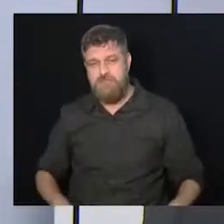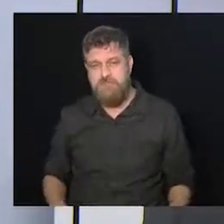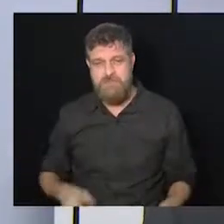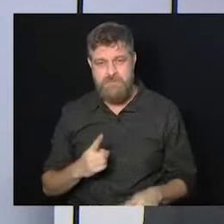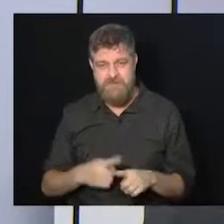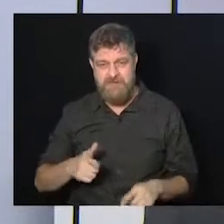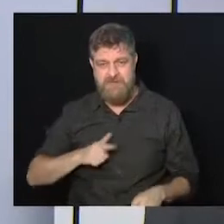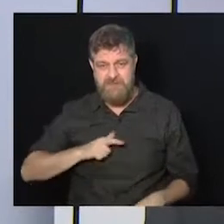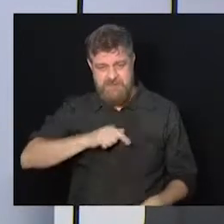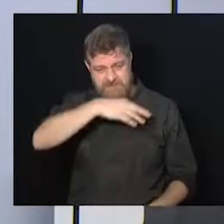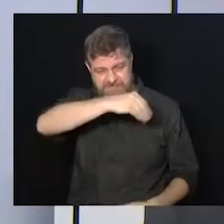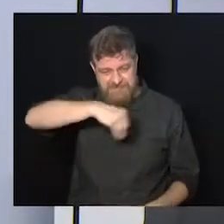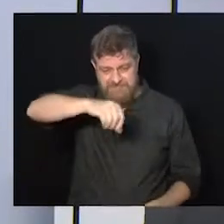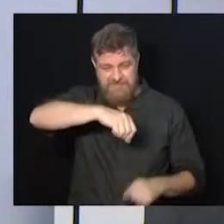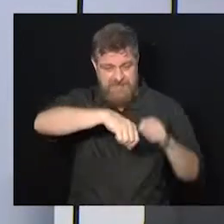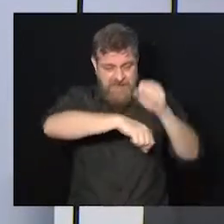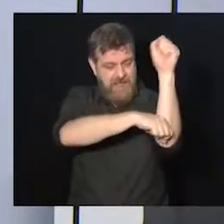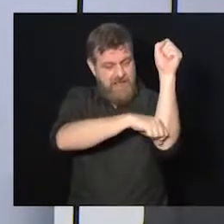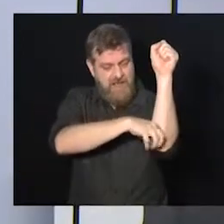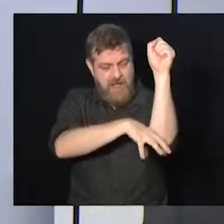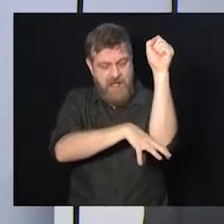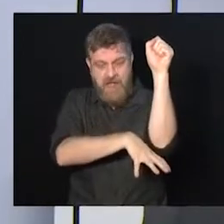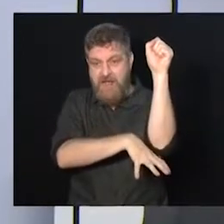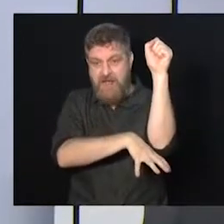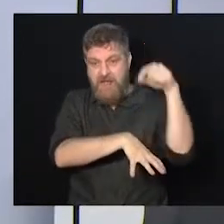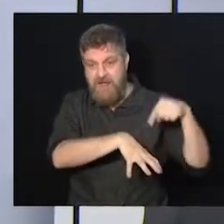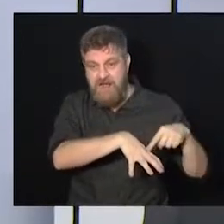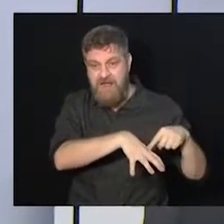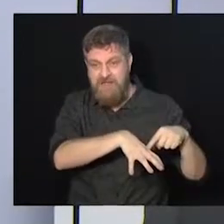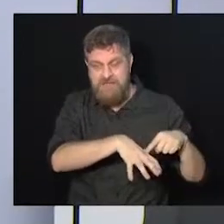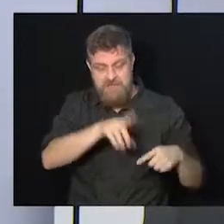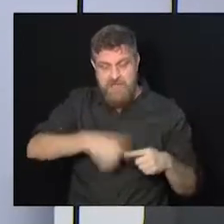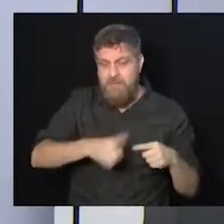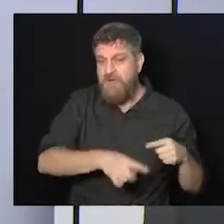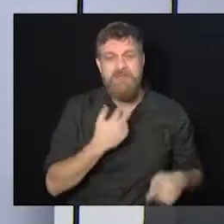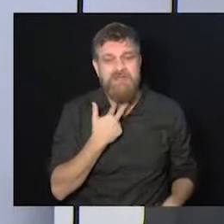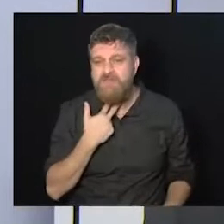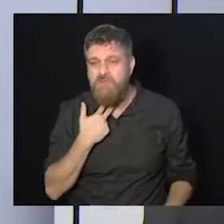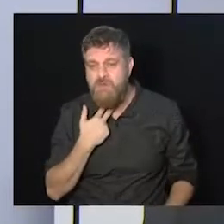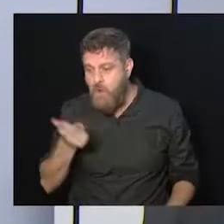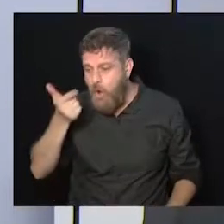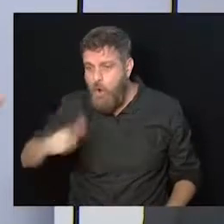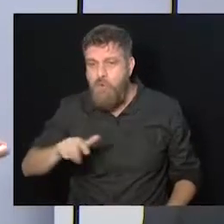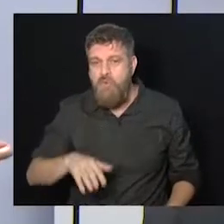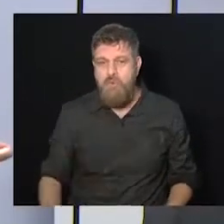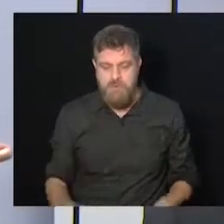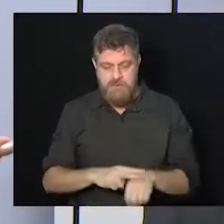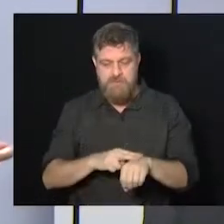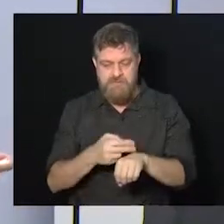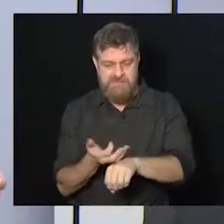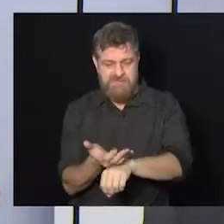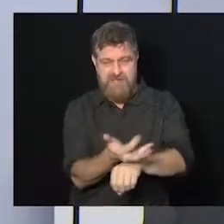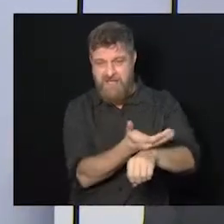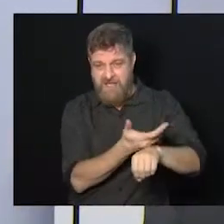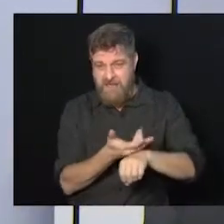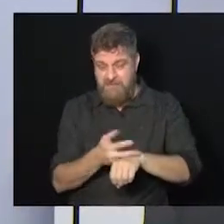sistema radicular, as raízes e tal, impedem que outras espécies, é uma espécie invasiva, acho que é o capim africano, uma